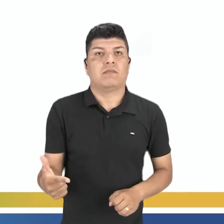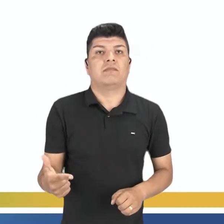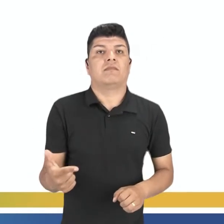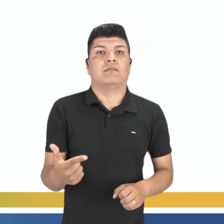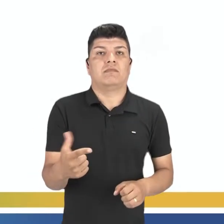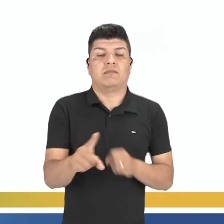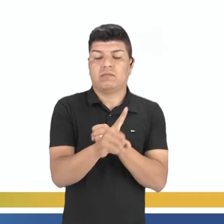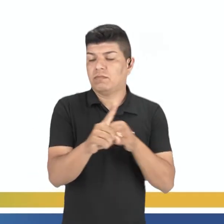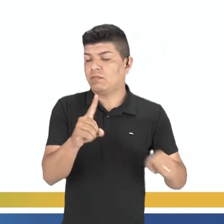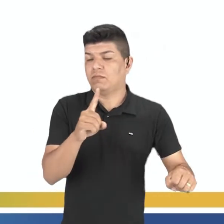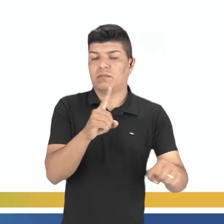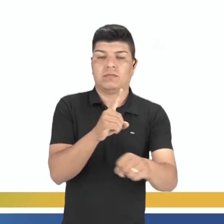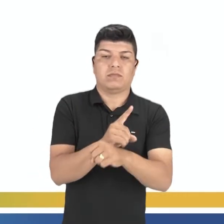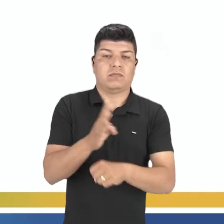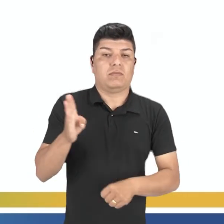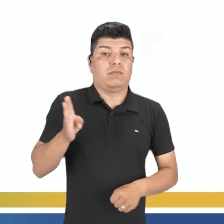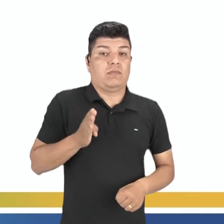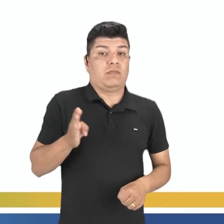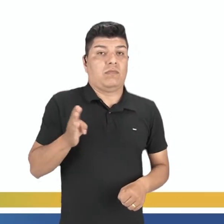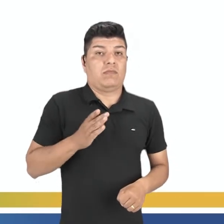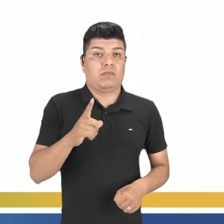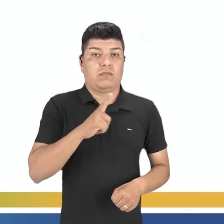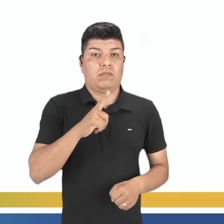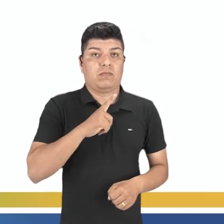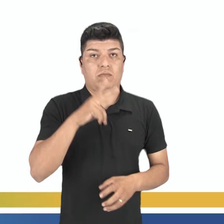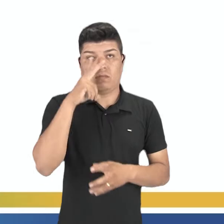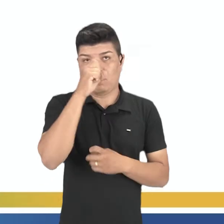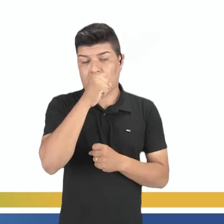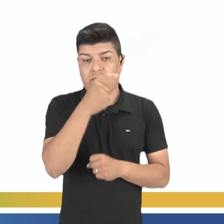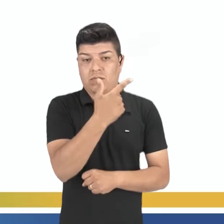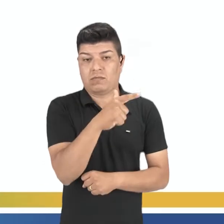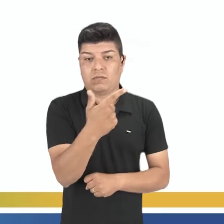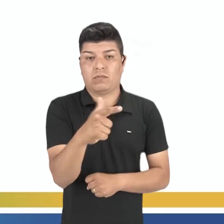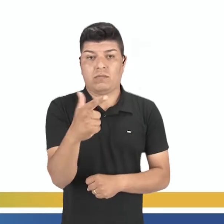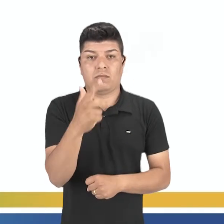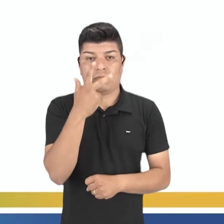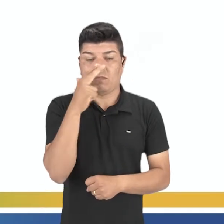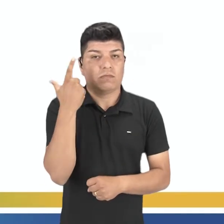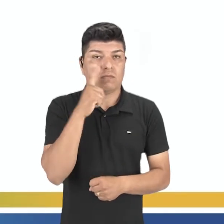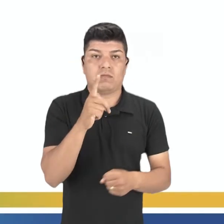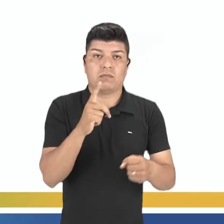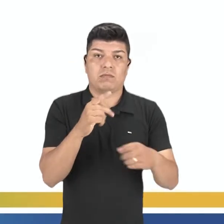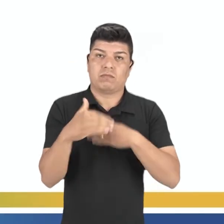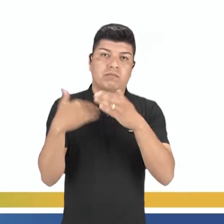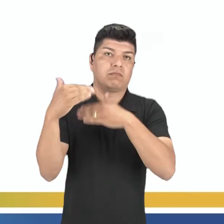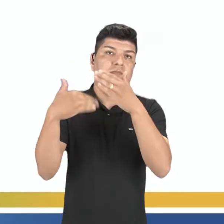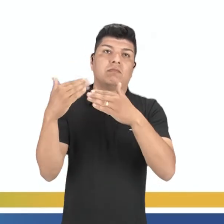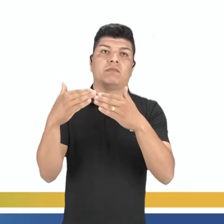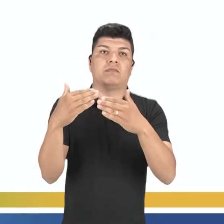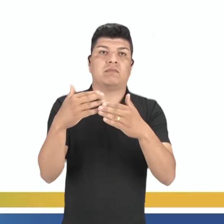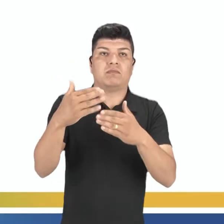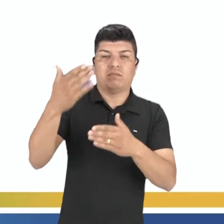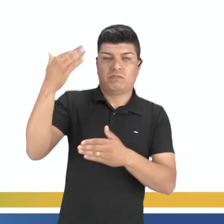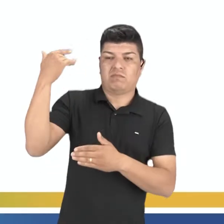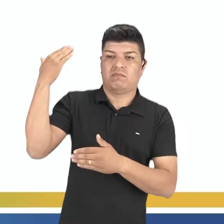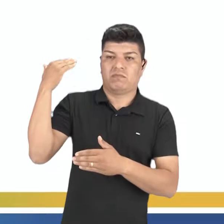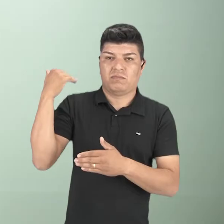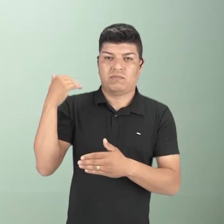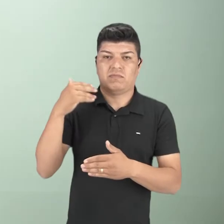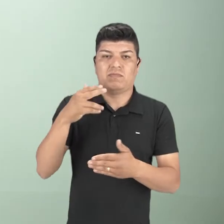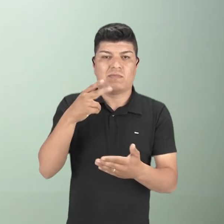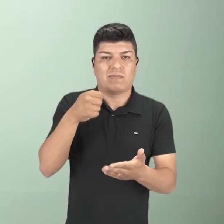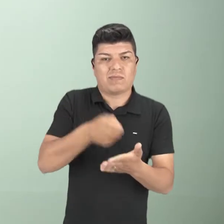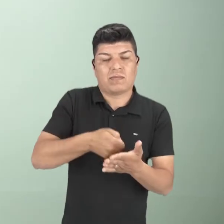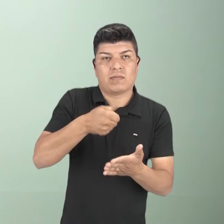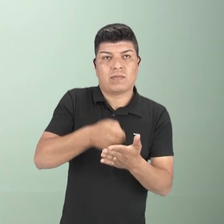ascensão social. Os burgueses que tinham um poder maior não conseguiam passar daquilo. É o antigo regime ainda